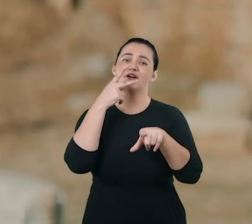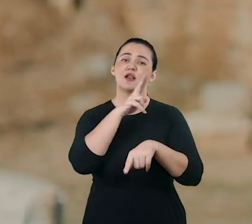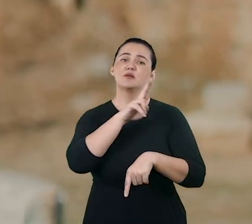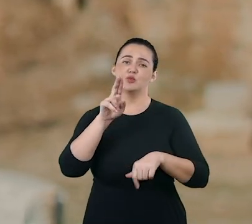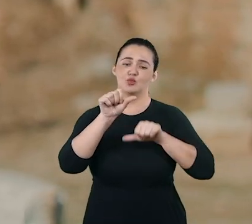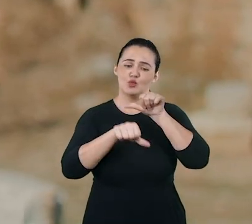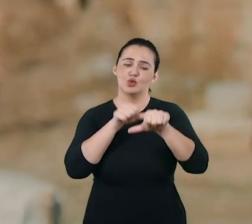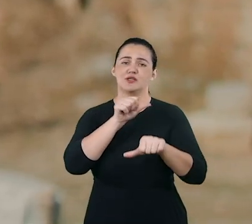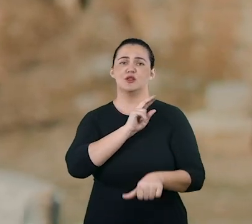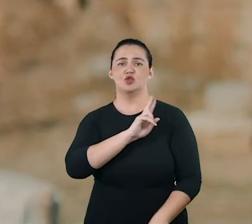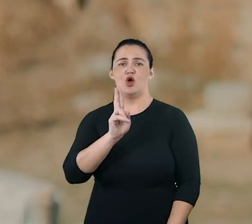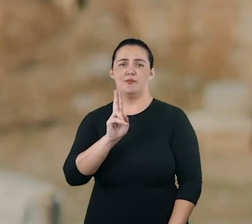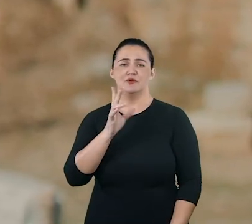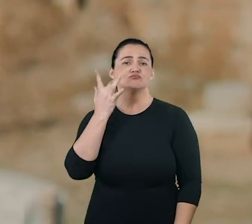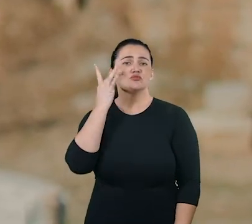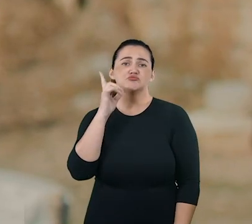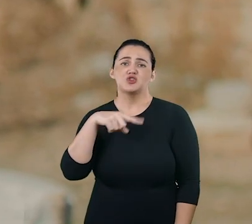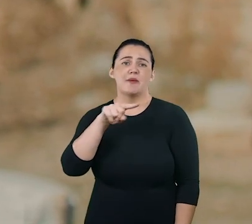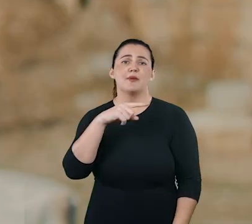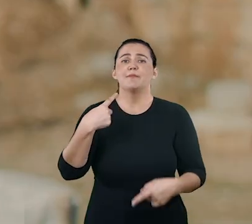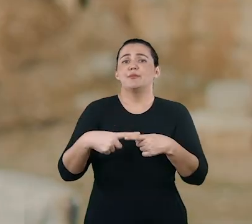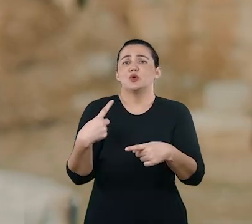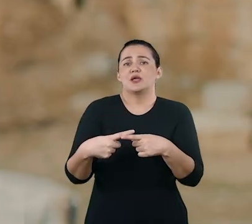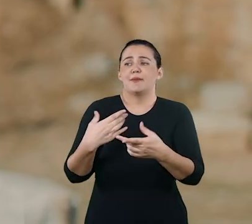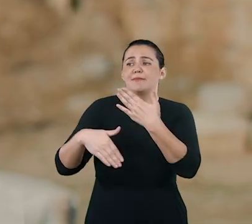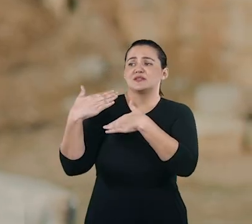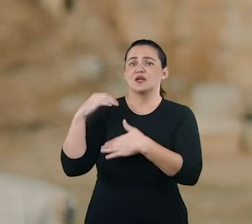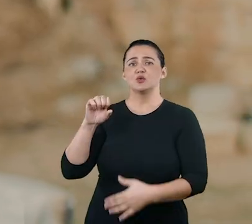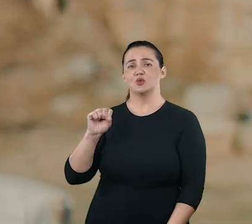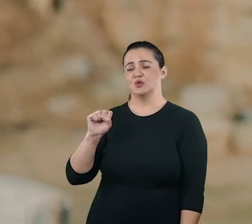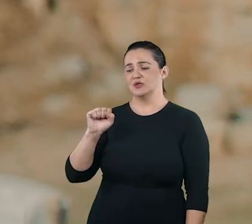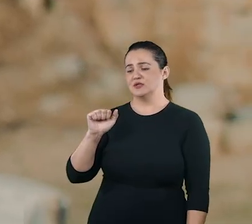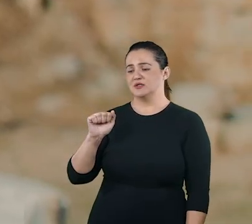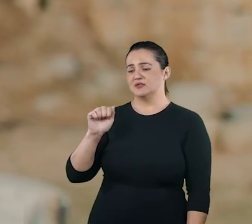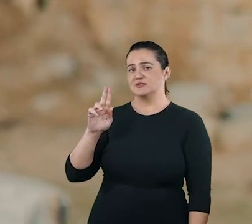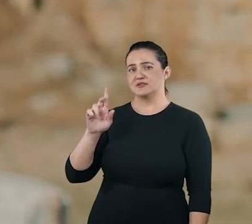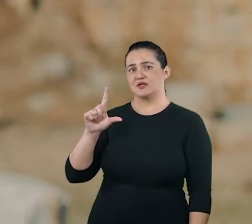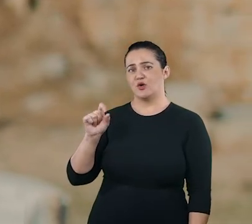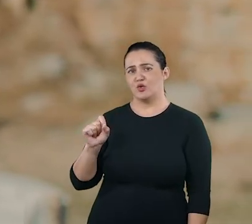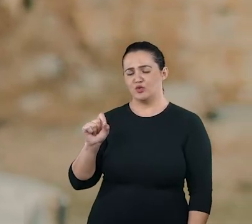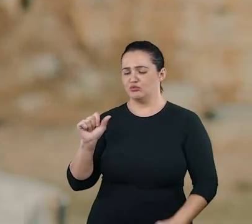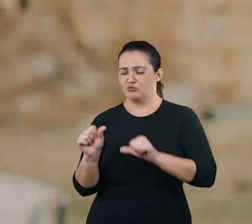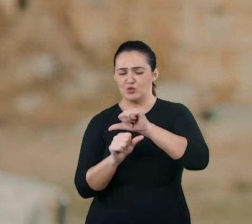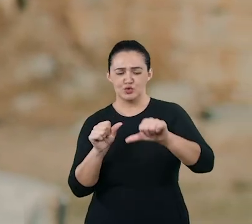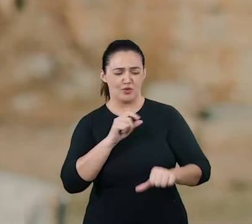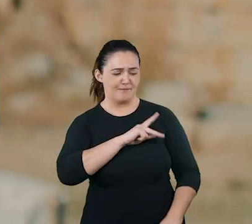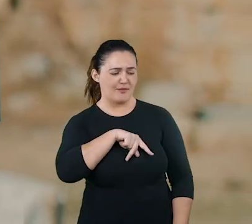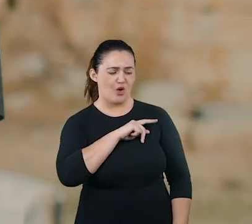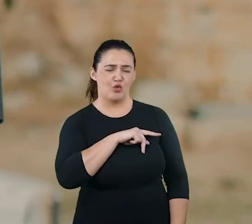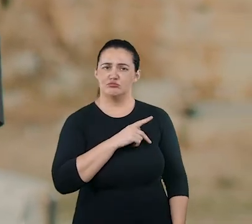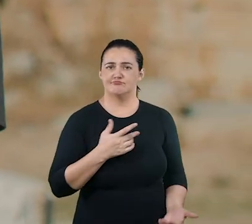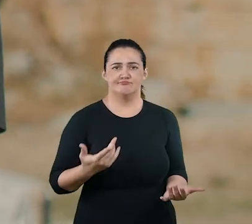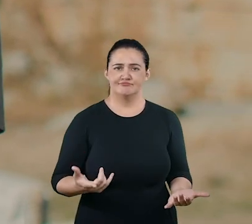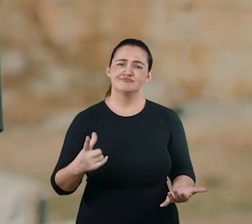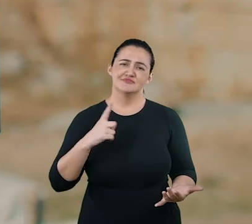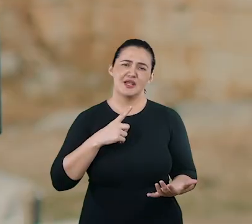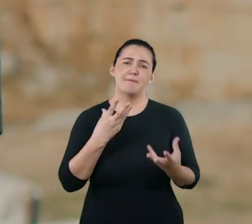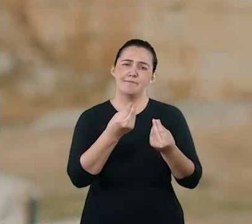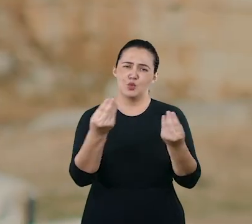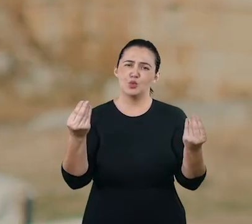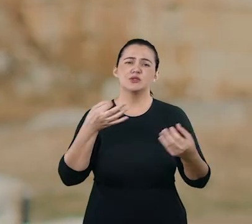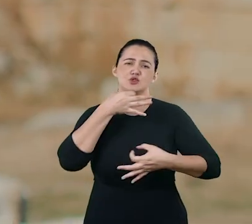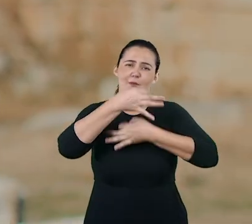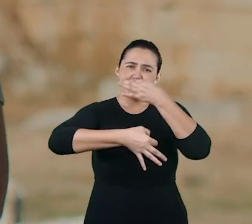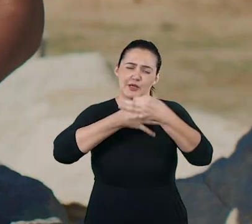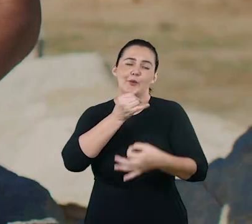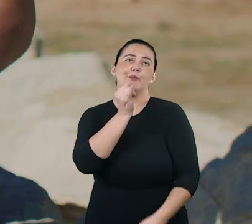foi a razão de Paulo se chamar antes Saulo e depois Paulo de Tarso. Há várias opiniões, eu já li várias.